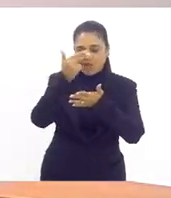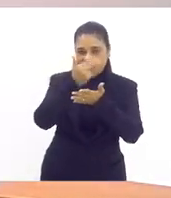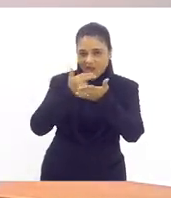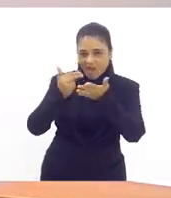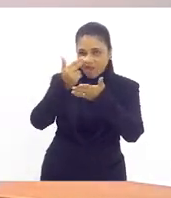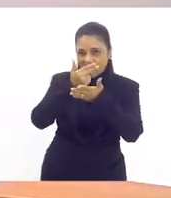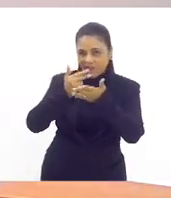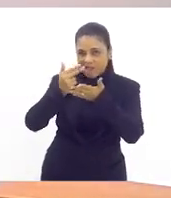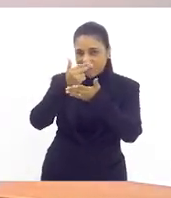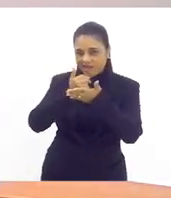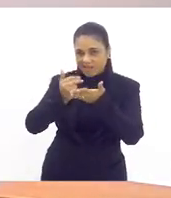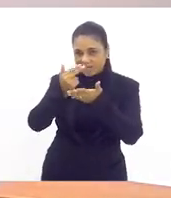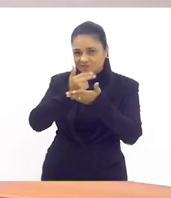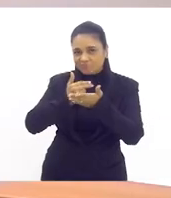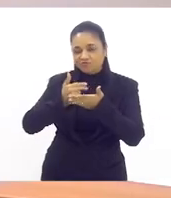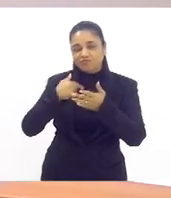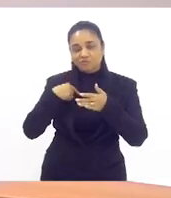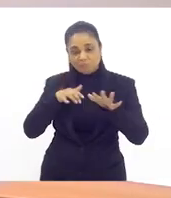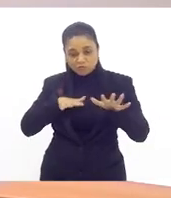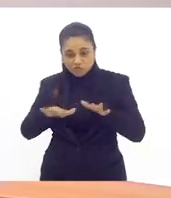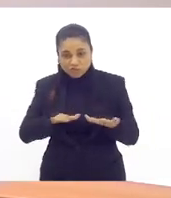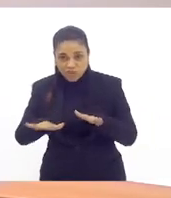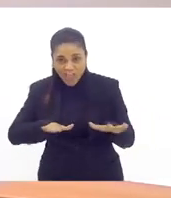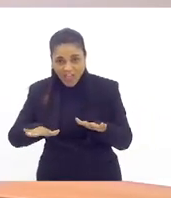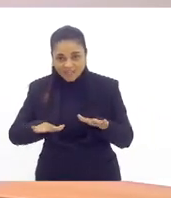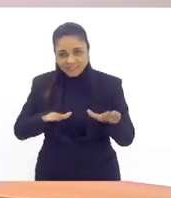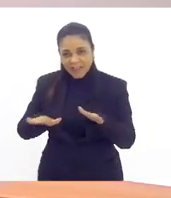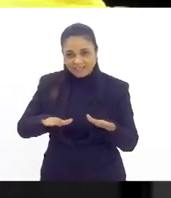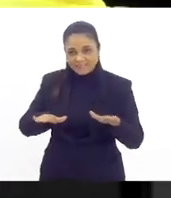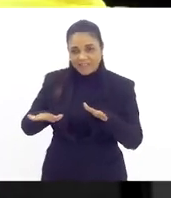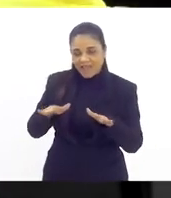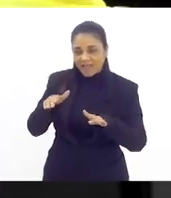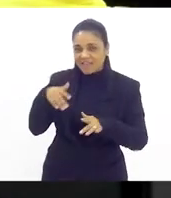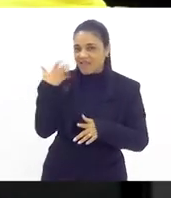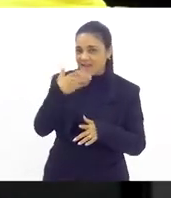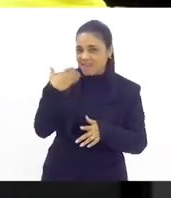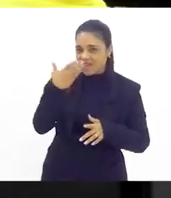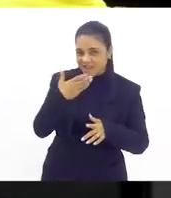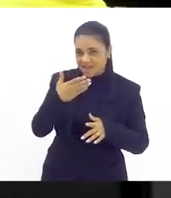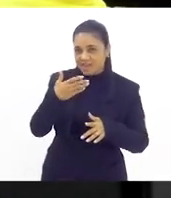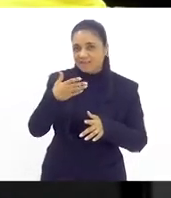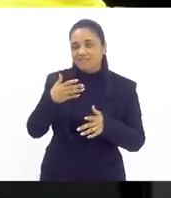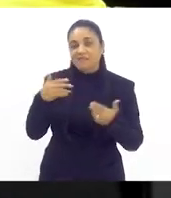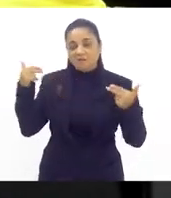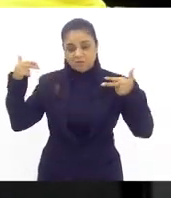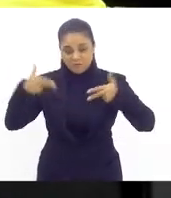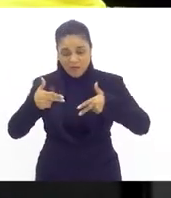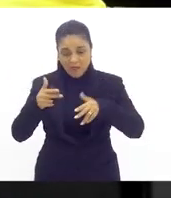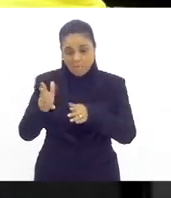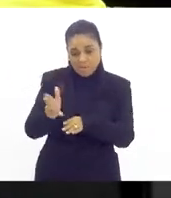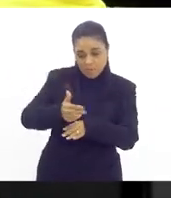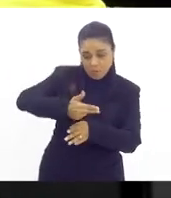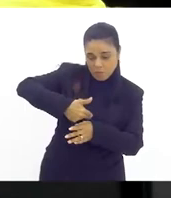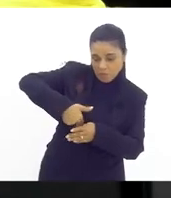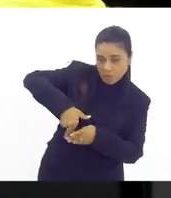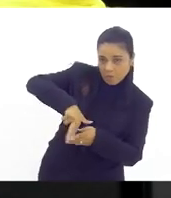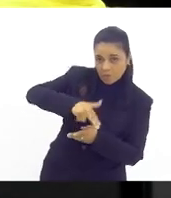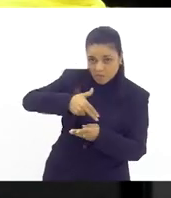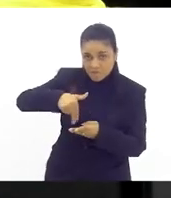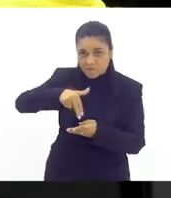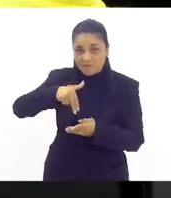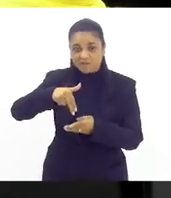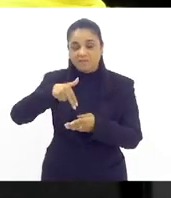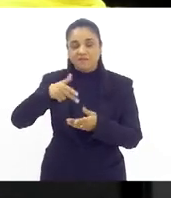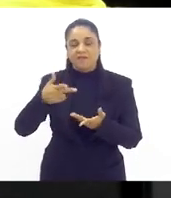grafite DJ também nós temos o pessoal do Break e os Mcs e a gente gostaria de saber como